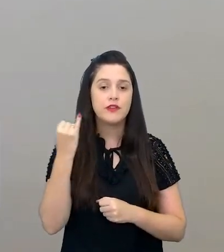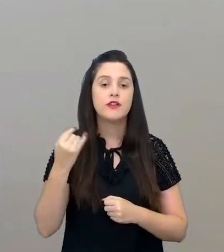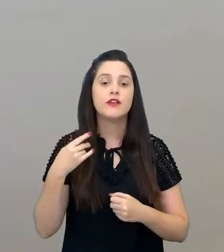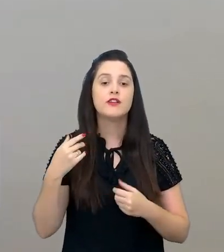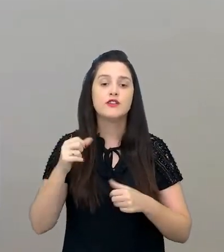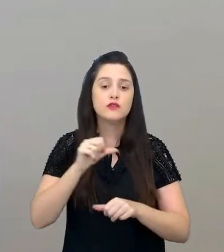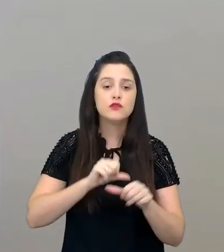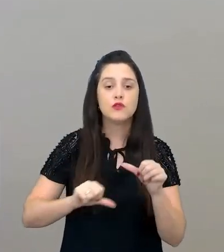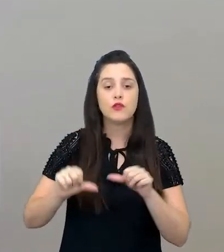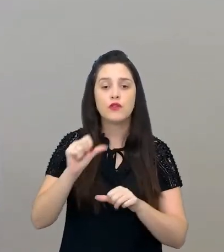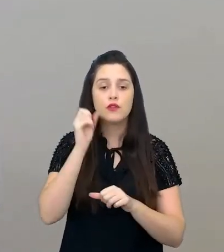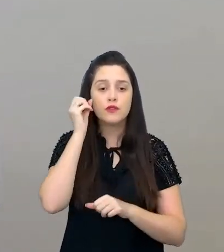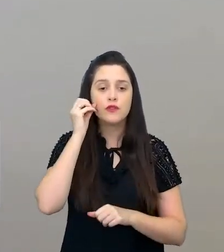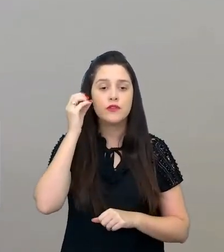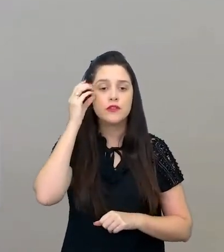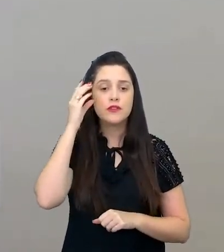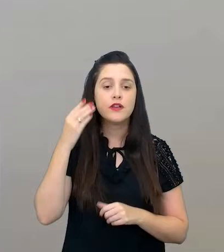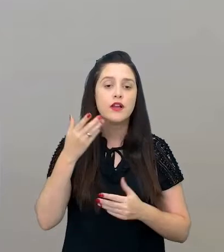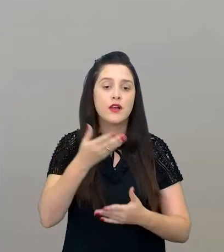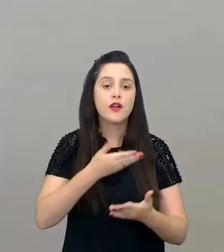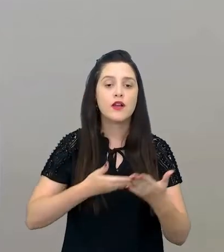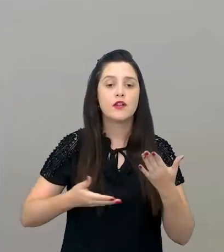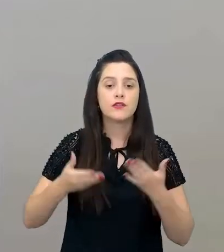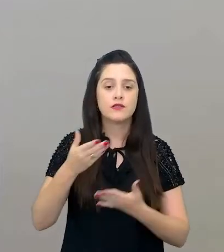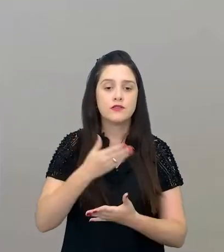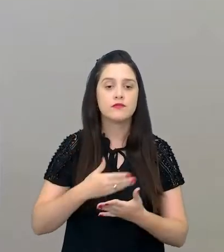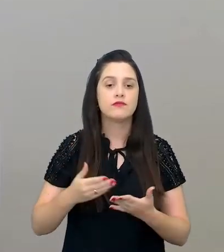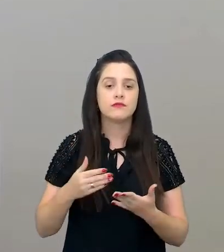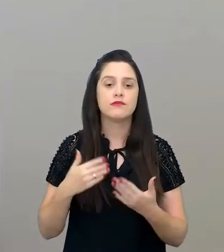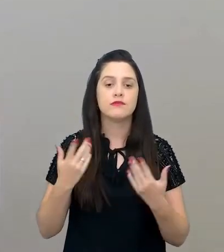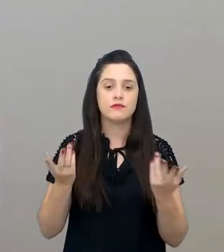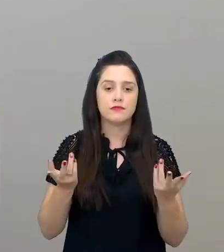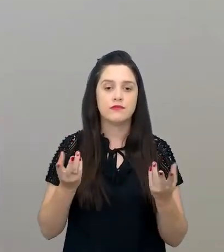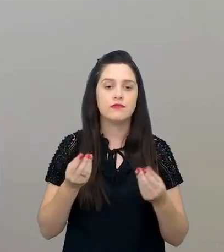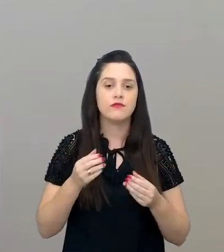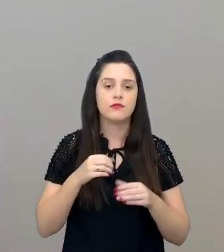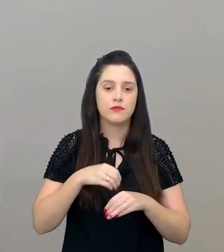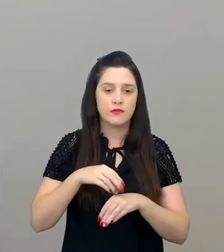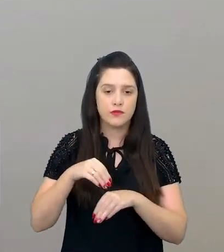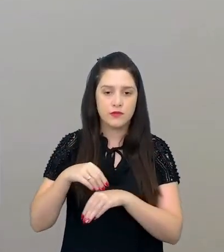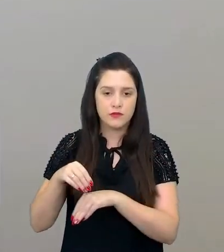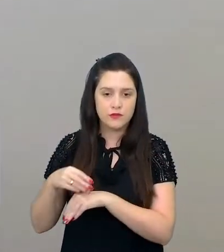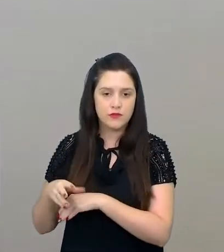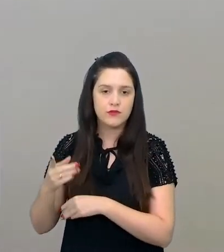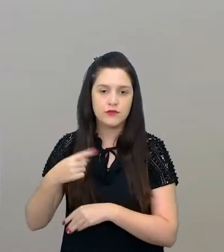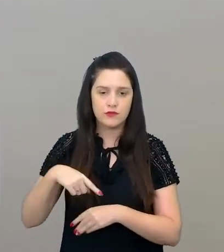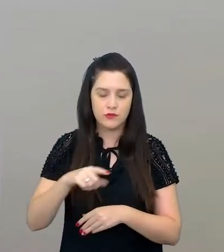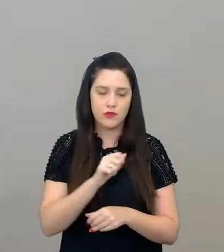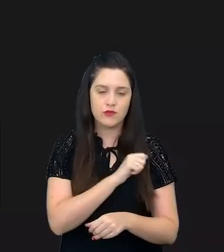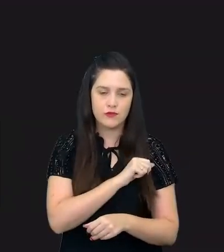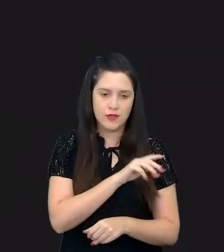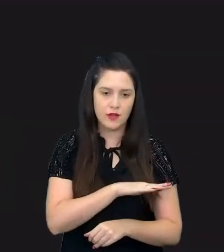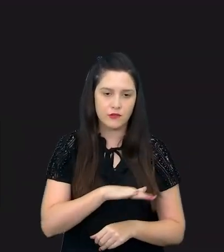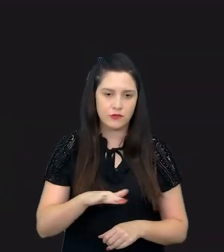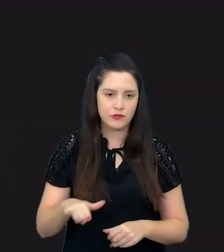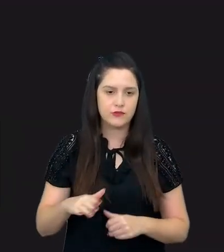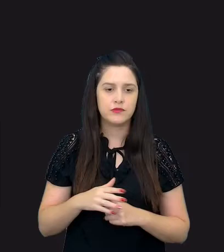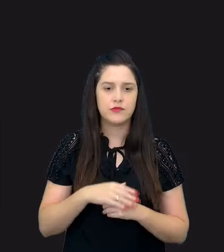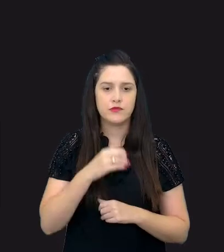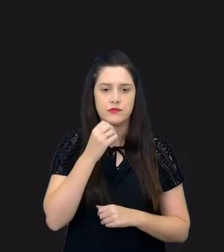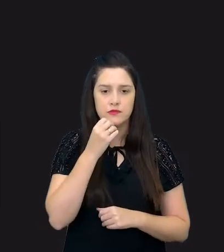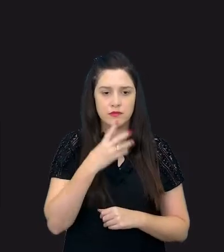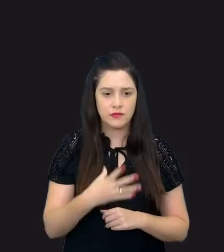troque conhecimentos, que a gente compartilhe as nossas experiências para o melhor aproveitamento dos nossos alunos. Bom,